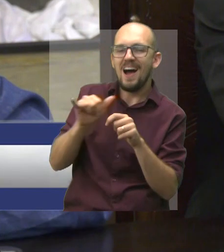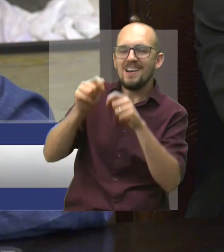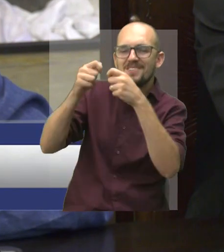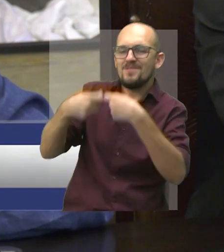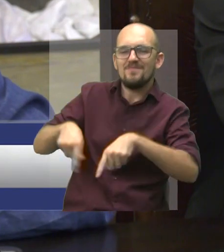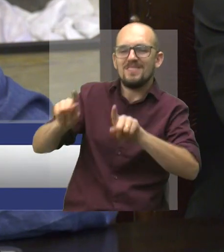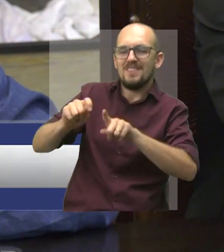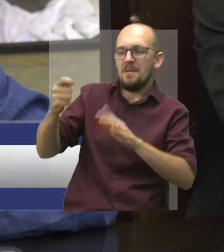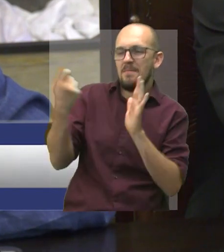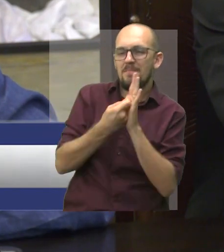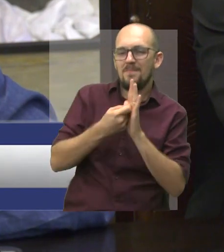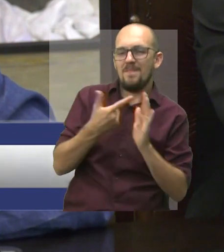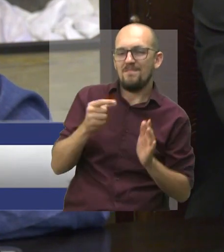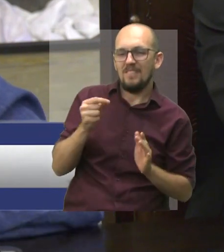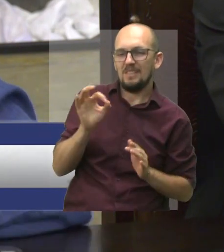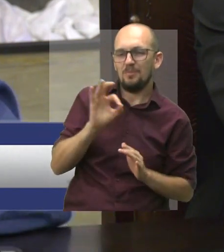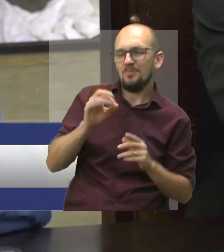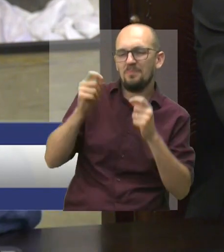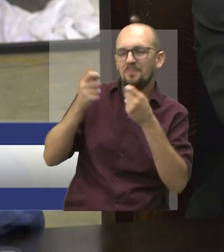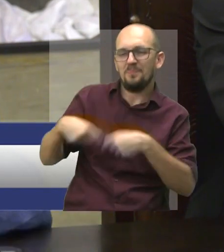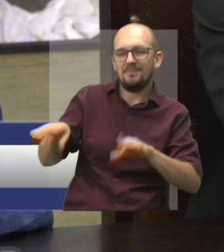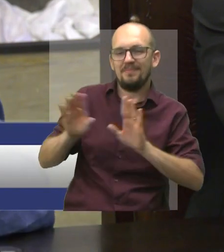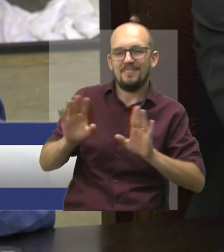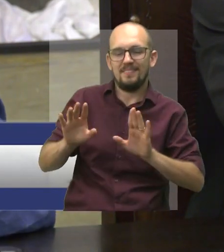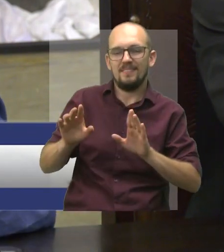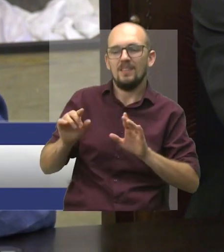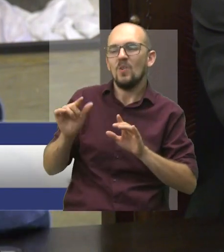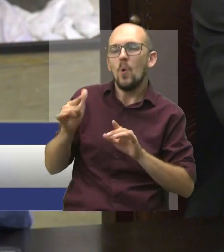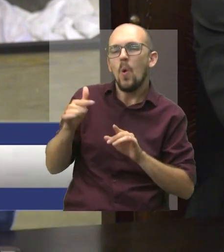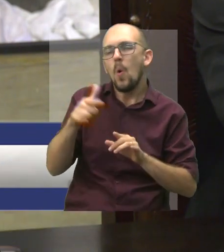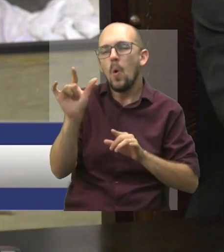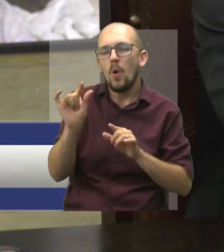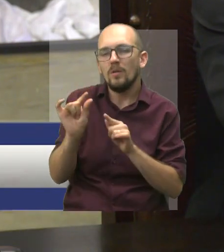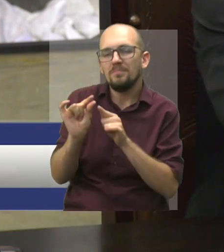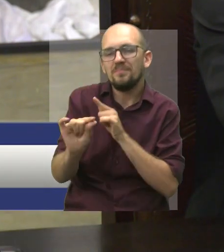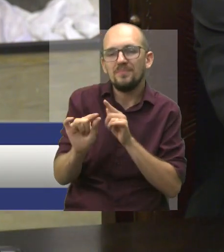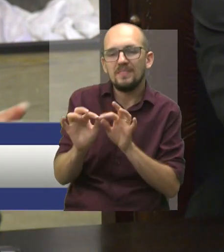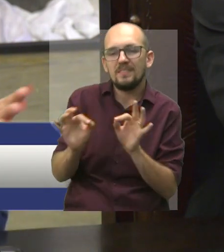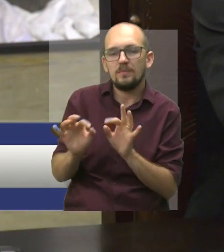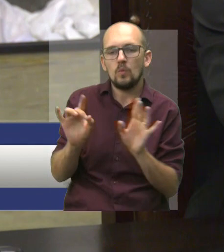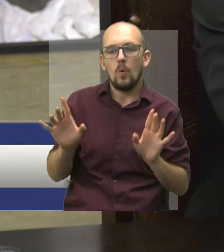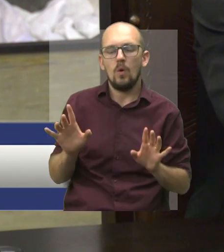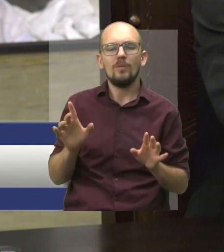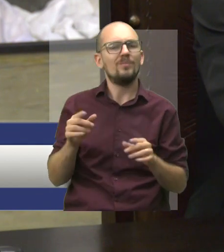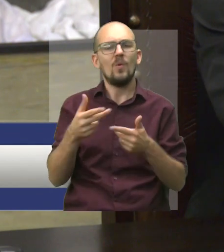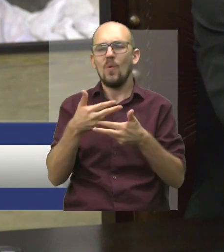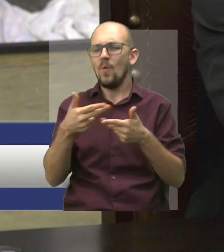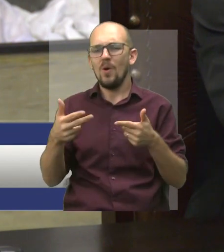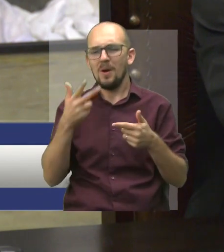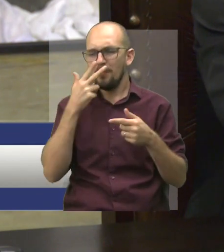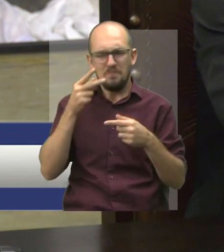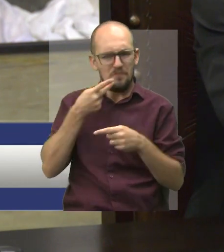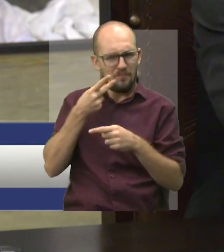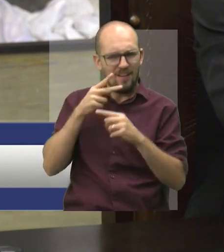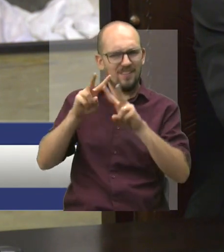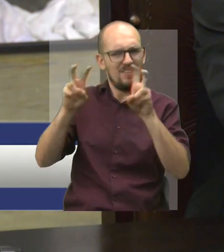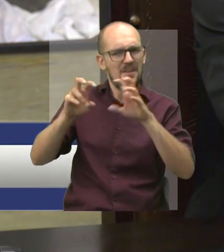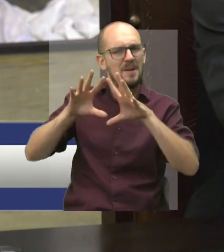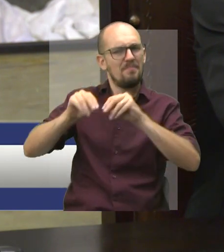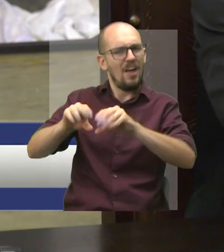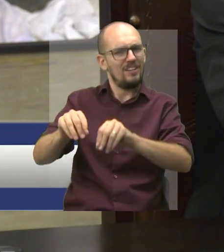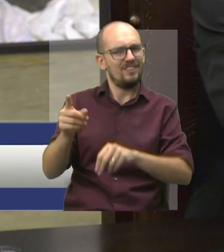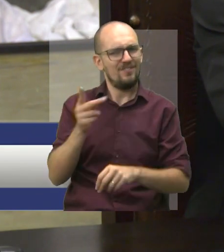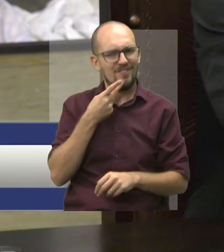e vai pagar uma pequena parcela em cima do faturamento. São coisas que não falam em mexer. Quem que